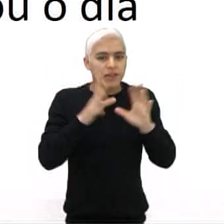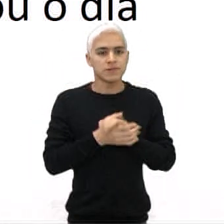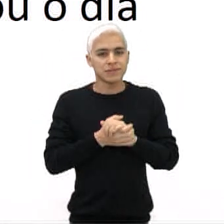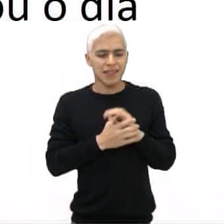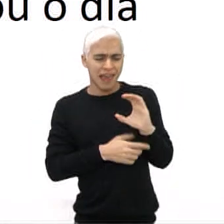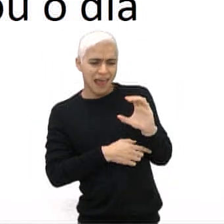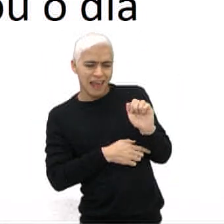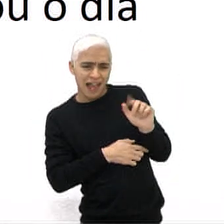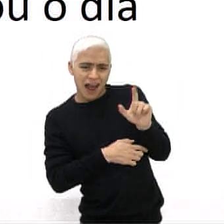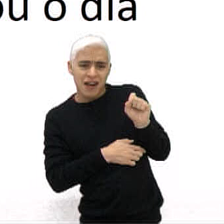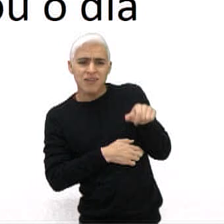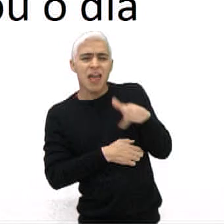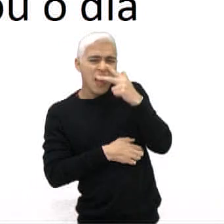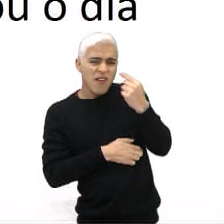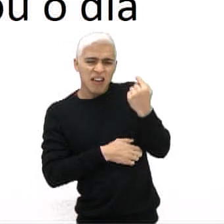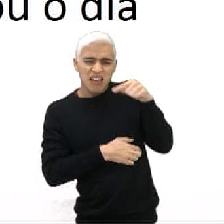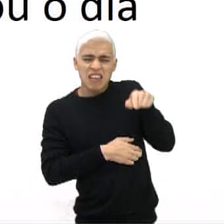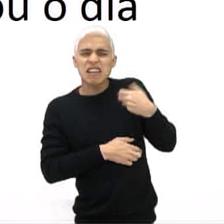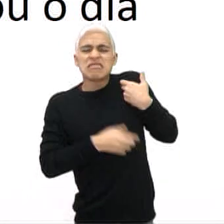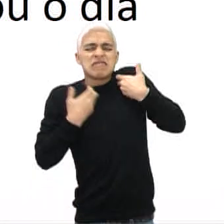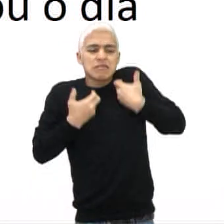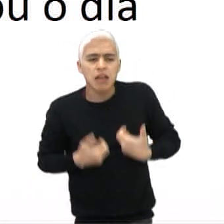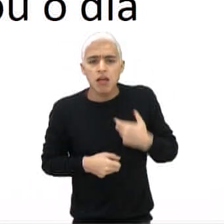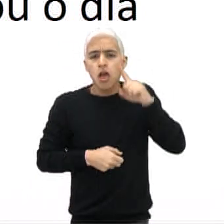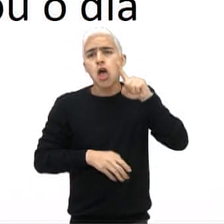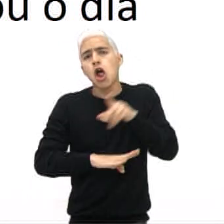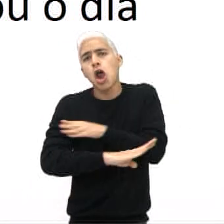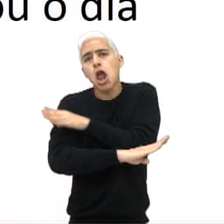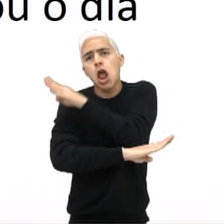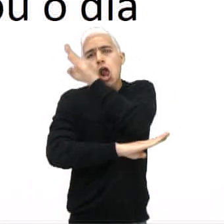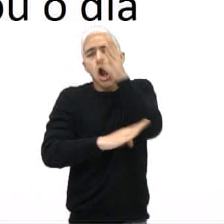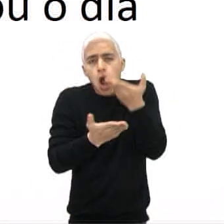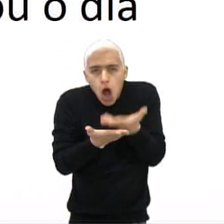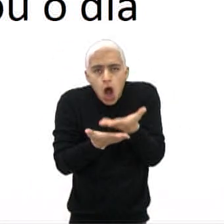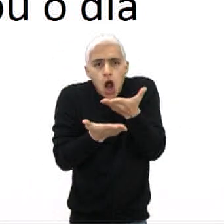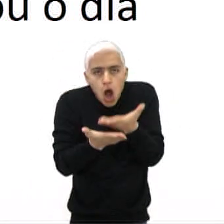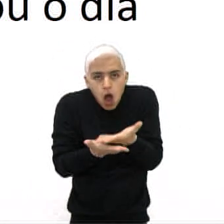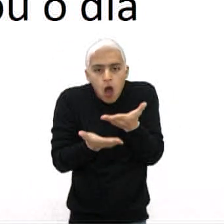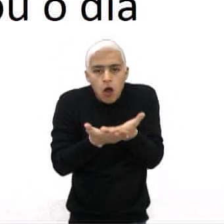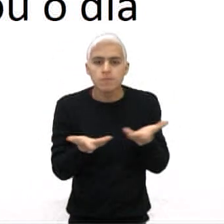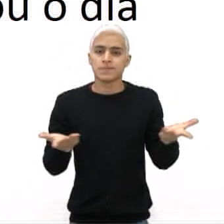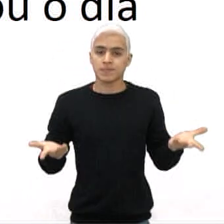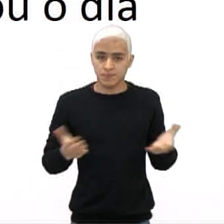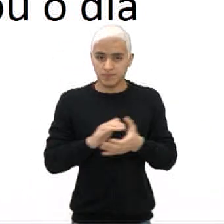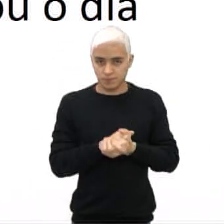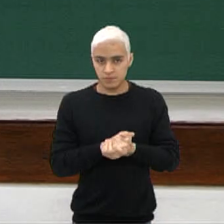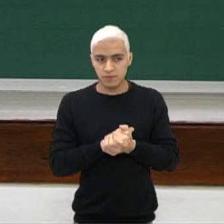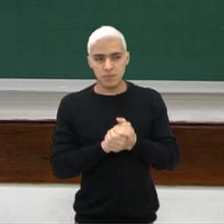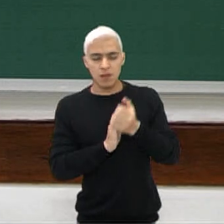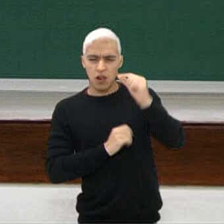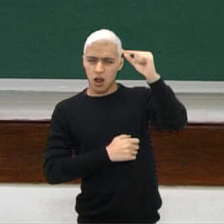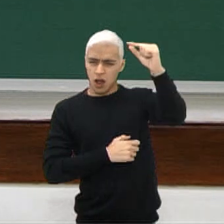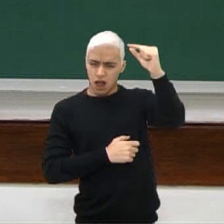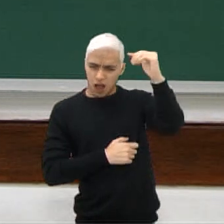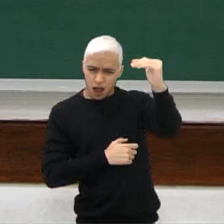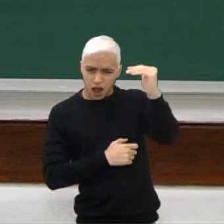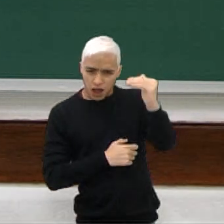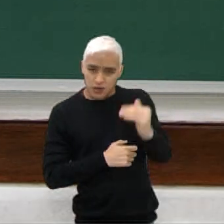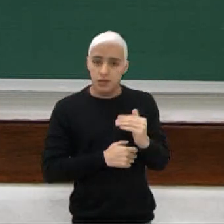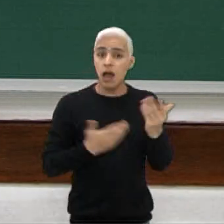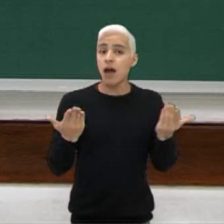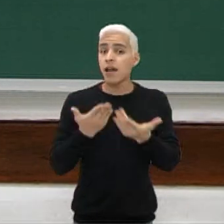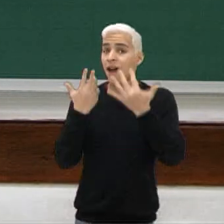estar cansado porque estudou o dia inteiro. Olha só, agora eu vou prestar